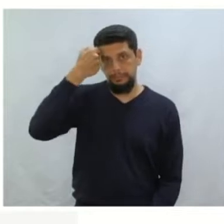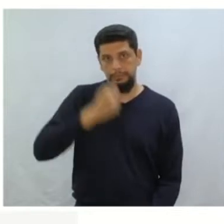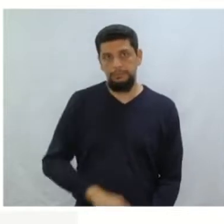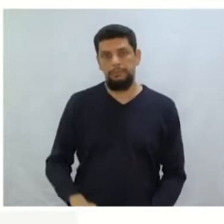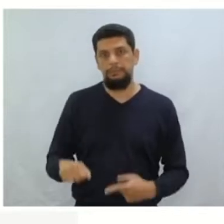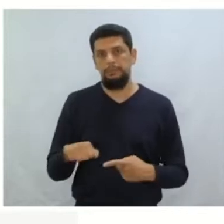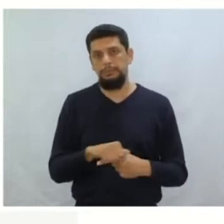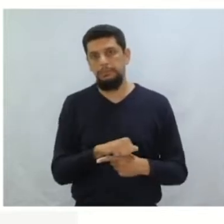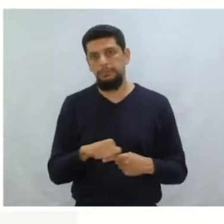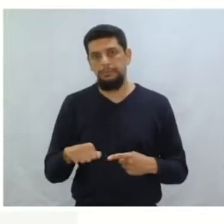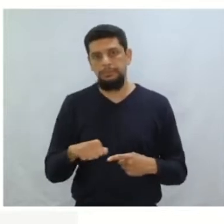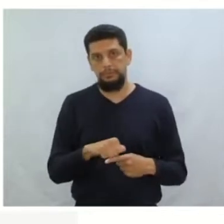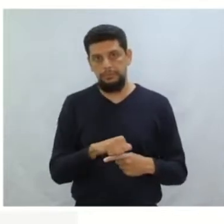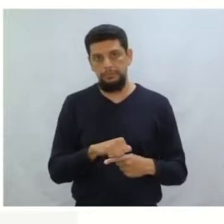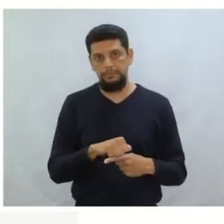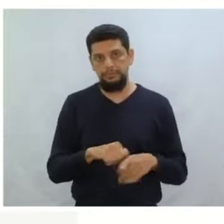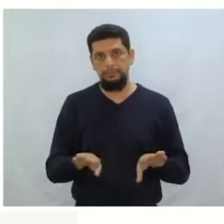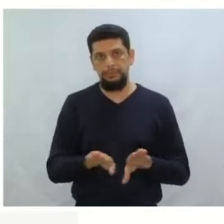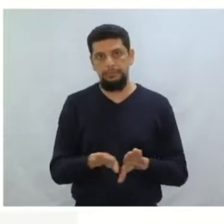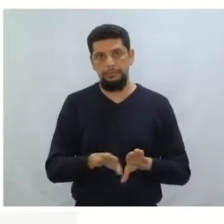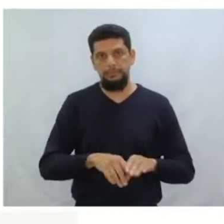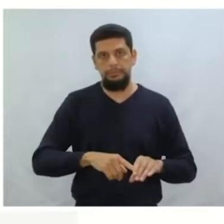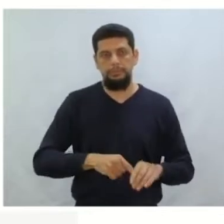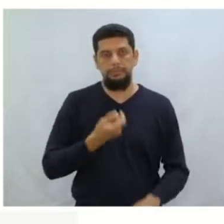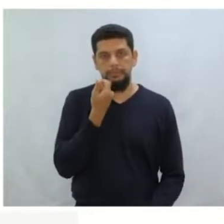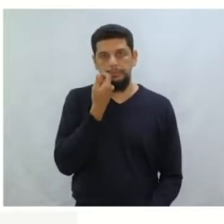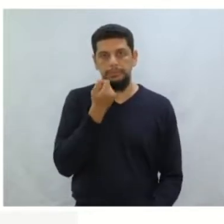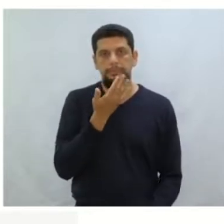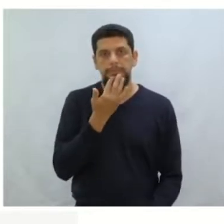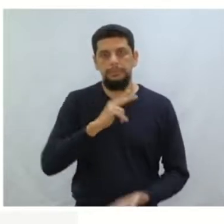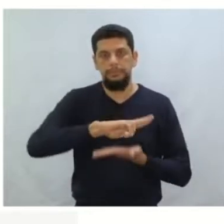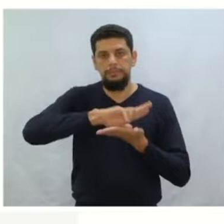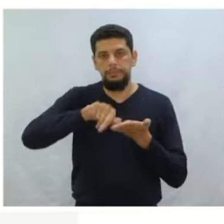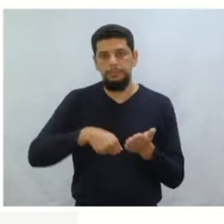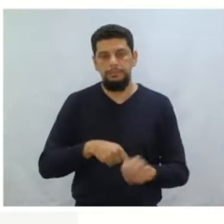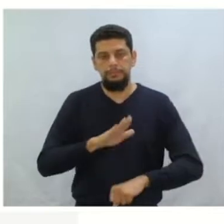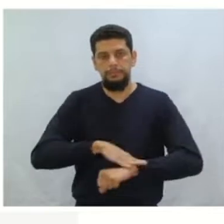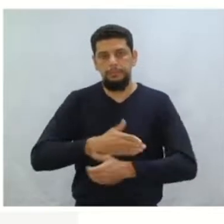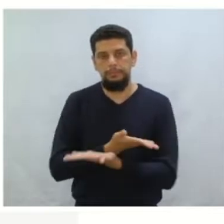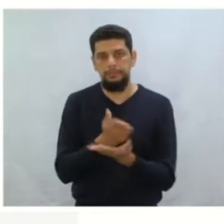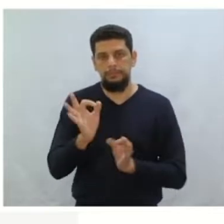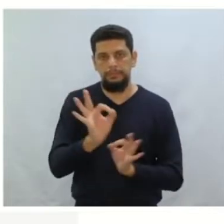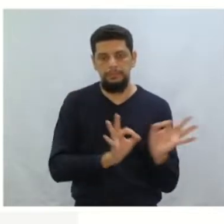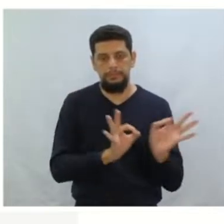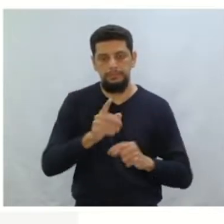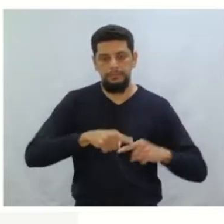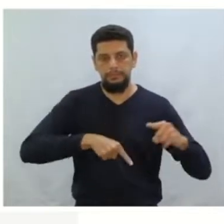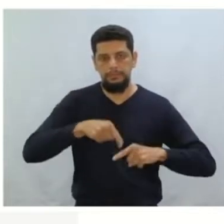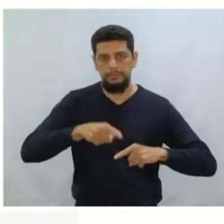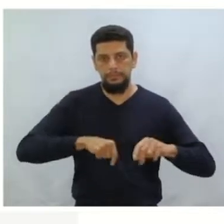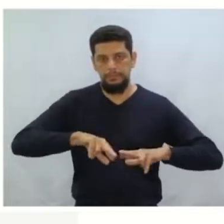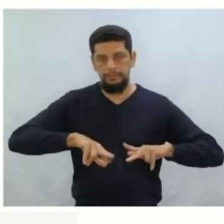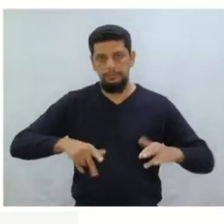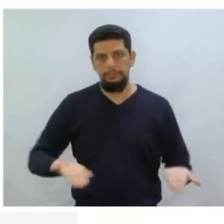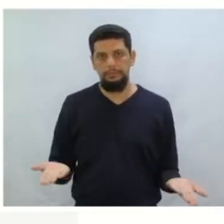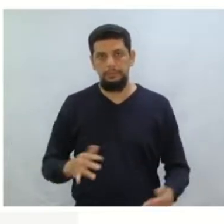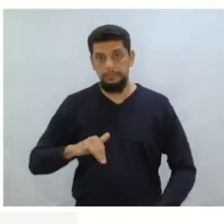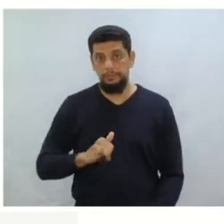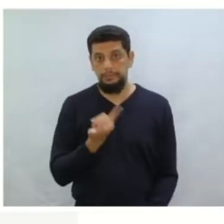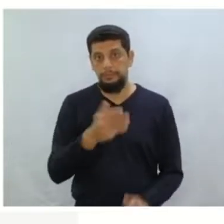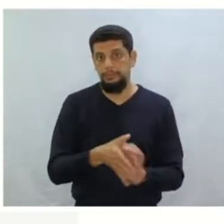preto, borracha e também lápis de cor. Eu vou dar um tempinho para vocês separarem os